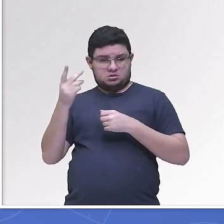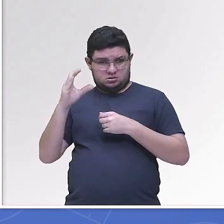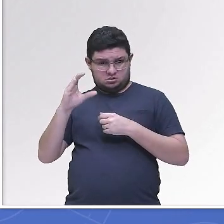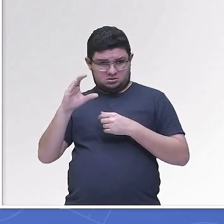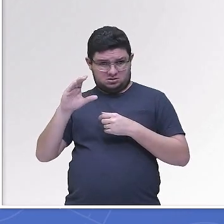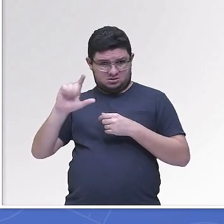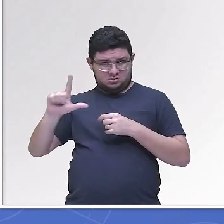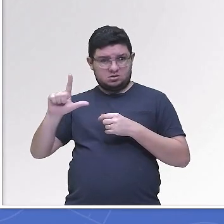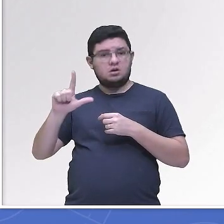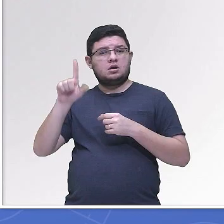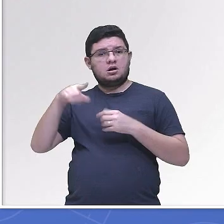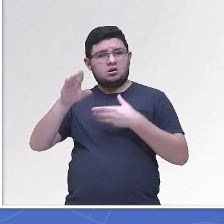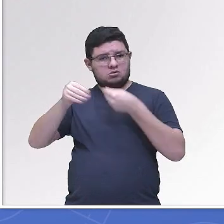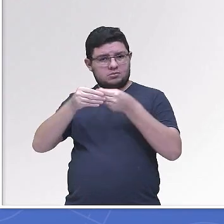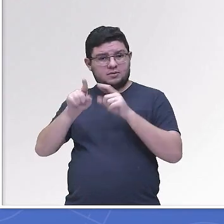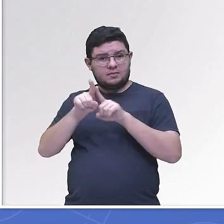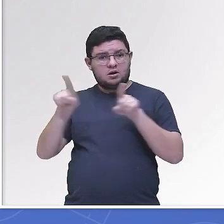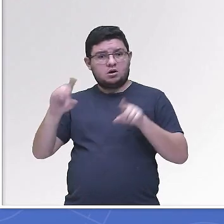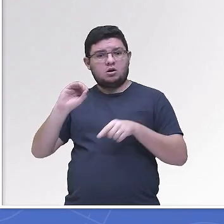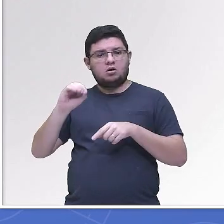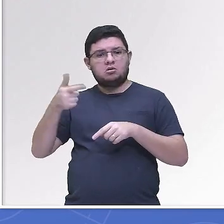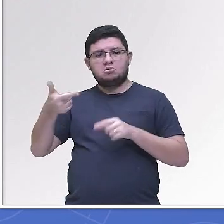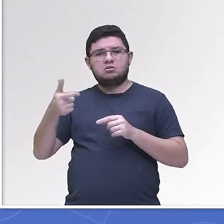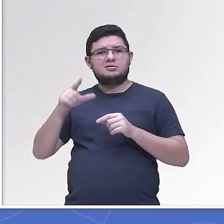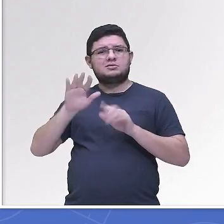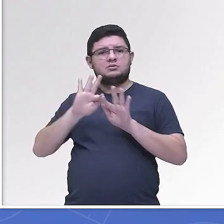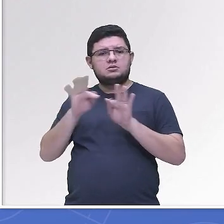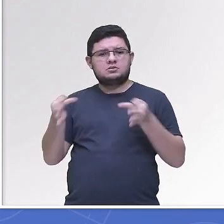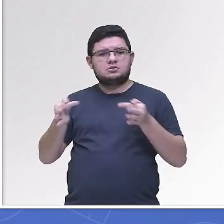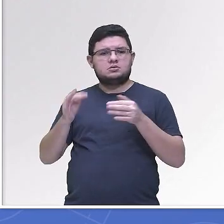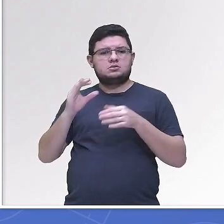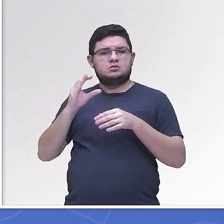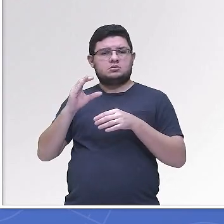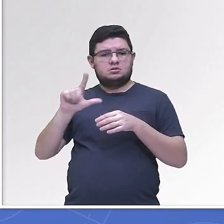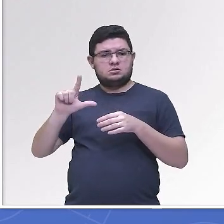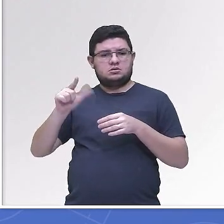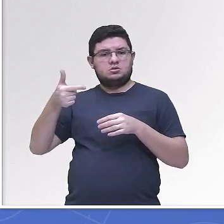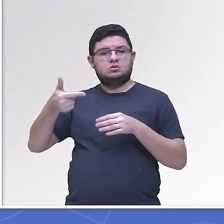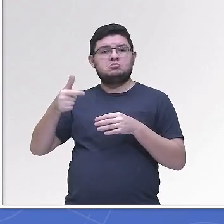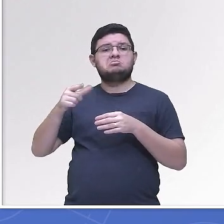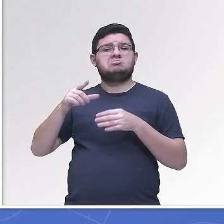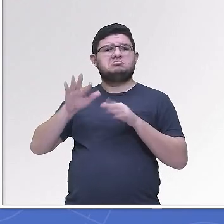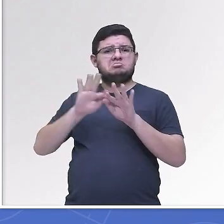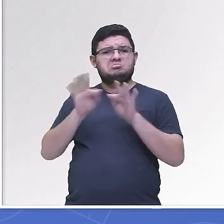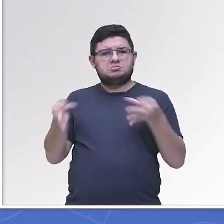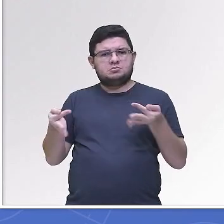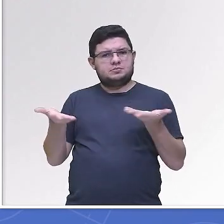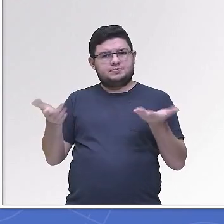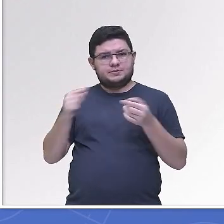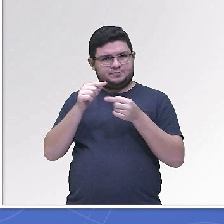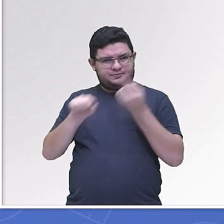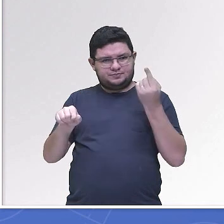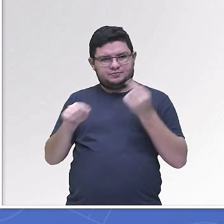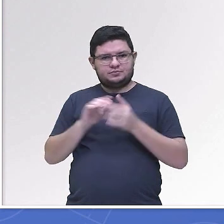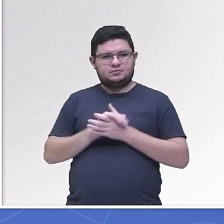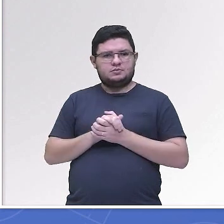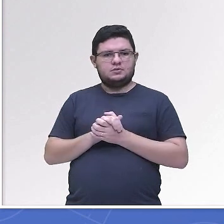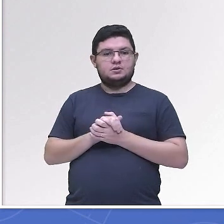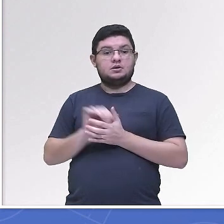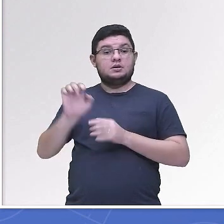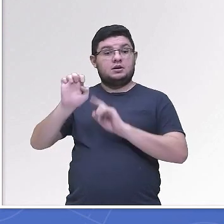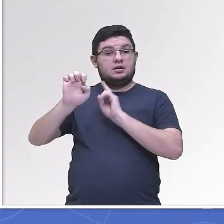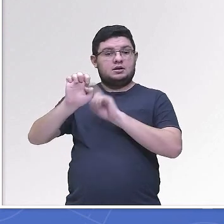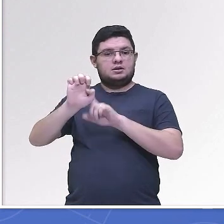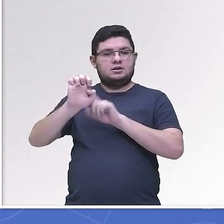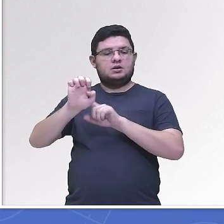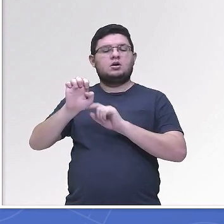mas Cl2 e O2 são substâncias simples. Não é a nossa resposta. Na letra na letra E, temos